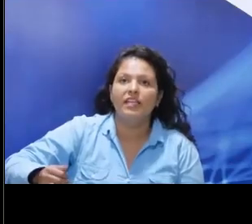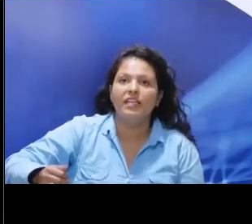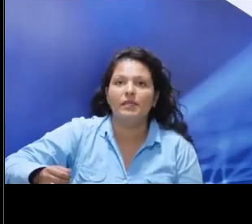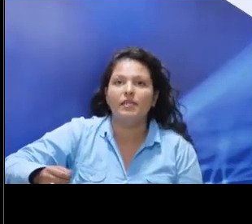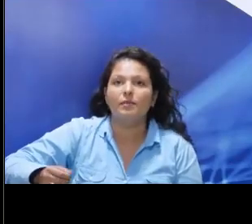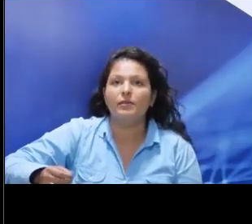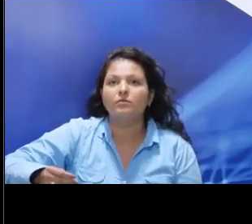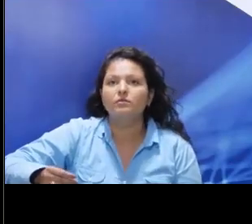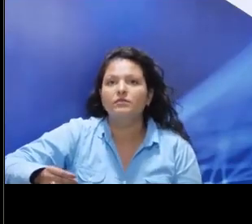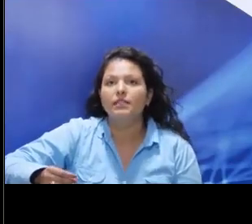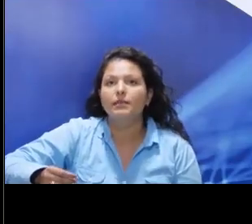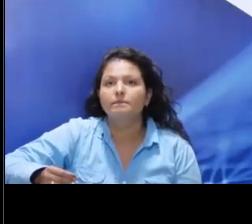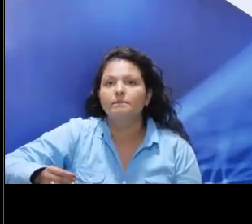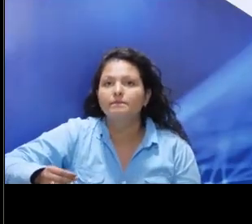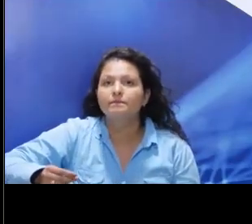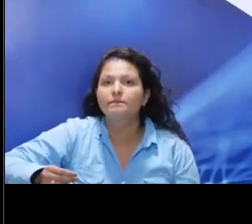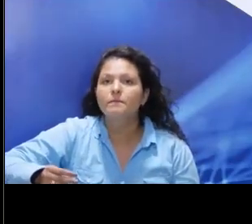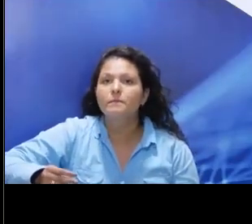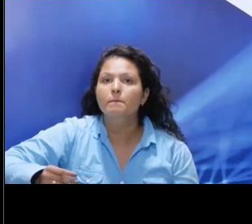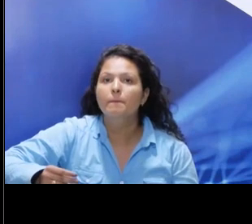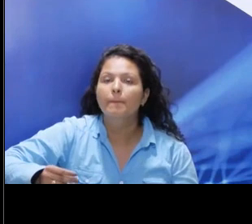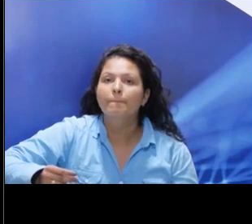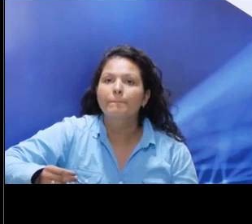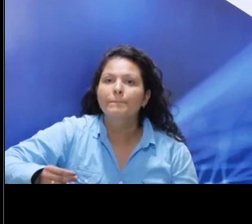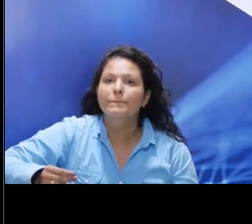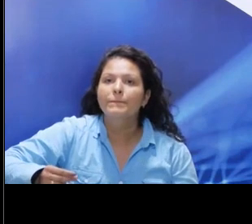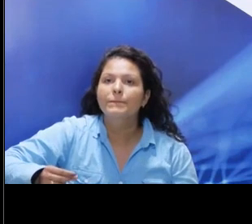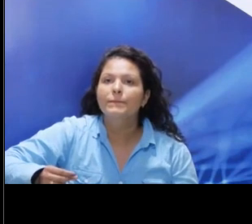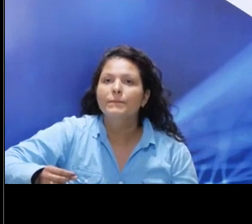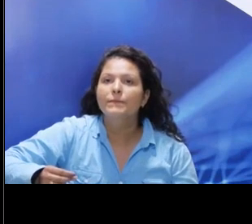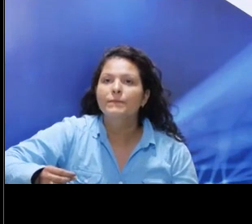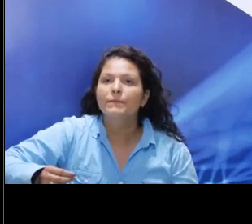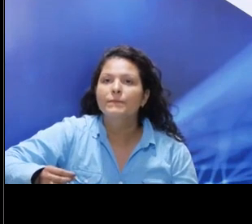Vamos ver aqui a primeira pergunta.